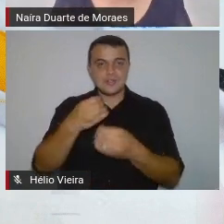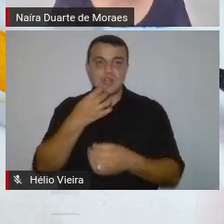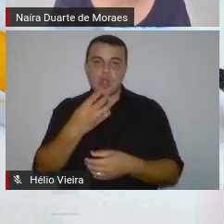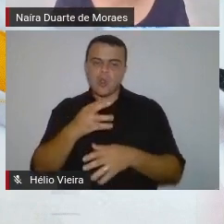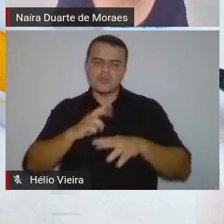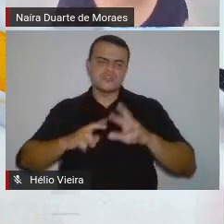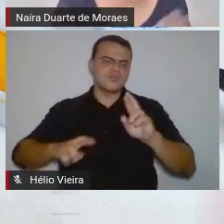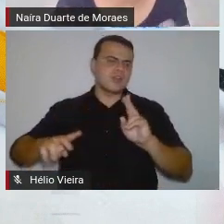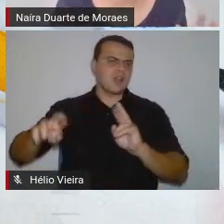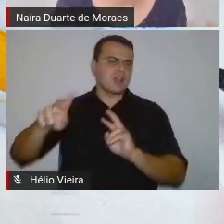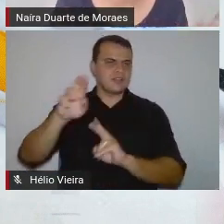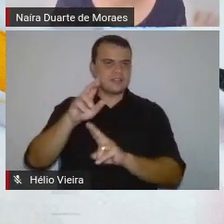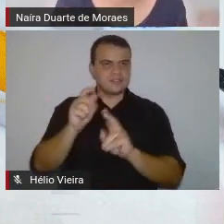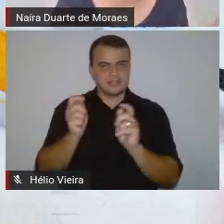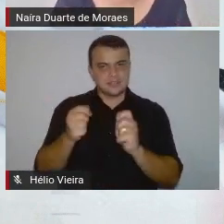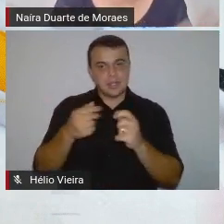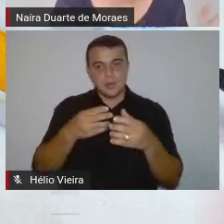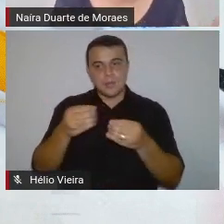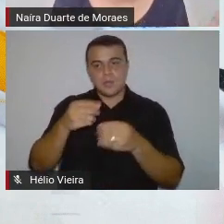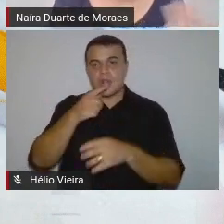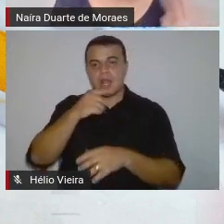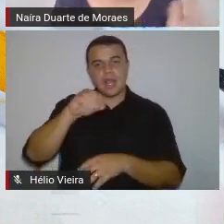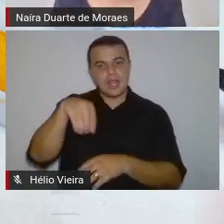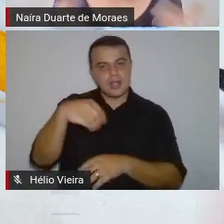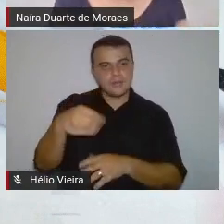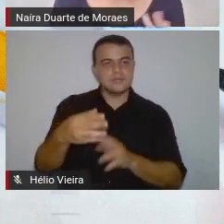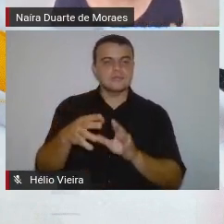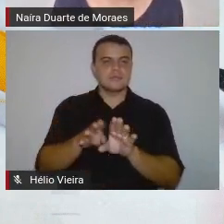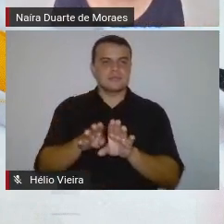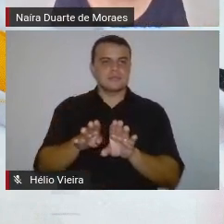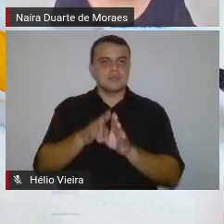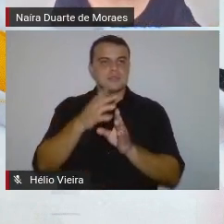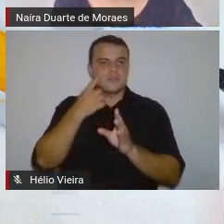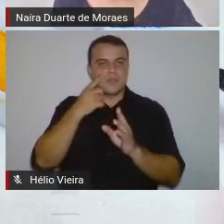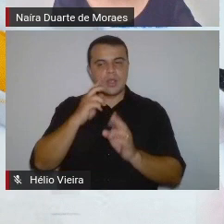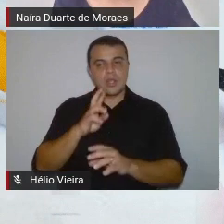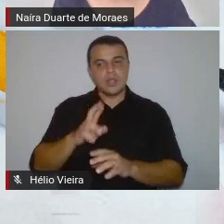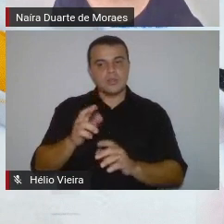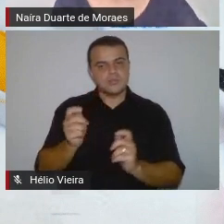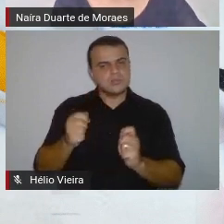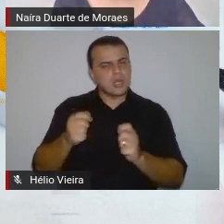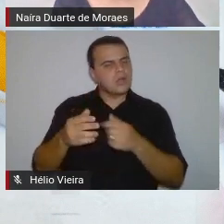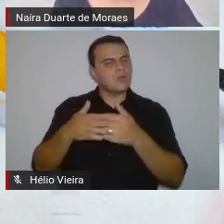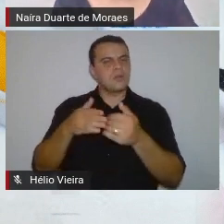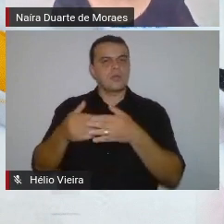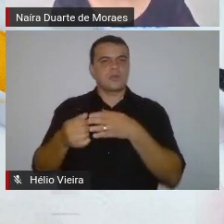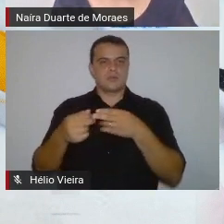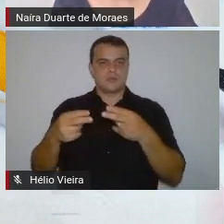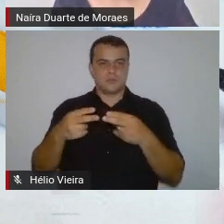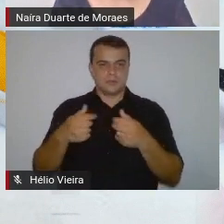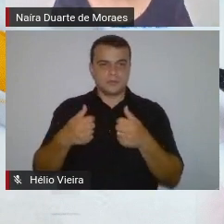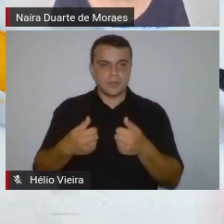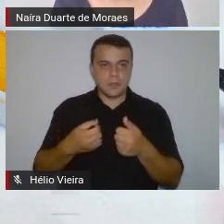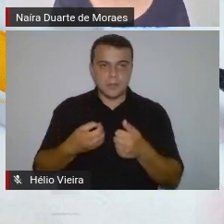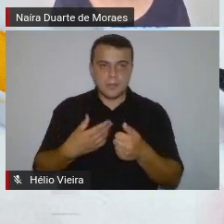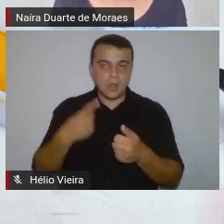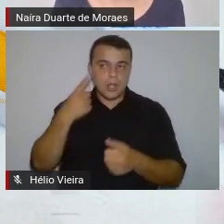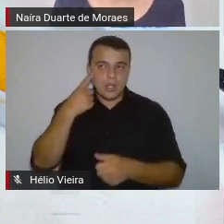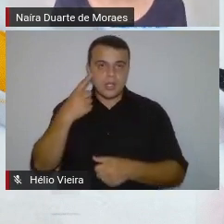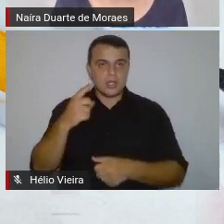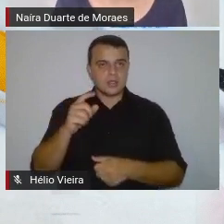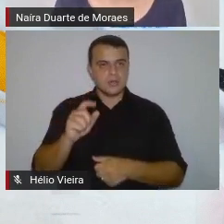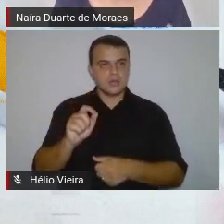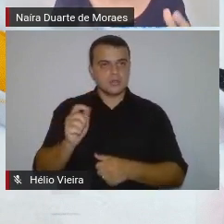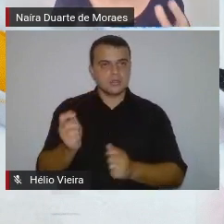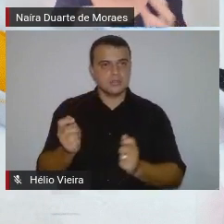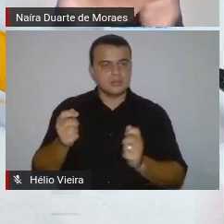Foi só uma pincelada mesmo para espalhar mais água e o pigmento, para vocês verem o resultado do que qualquer outra coisa. Tudo bem? Então a ideia aqui era